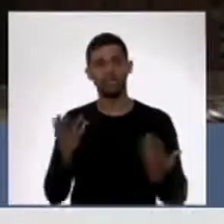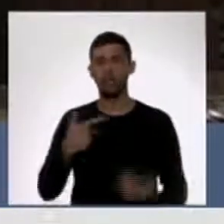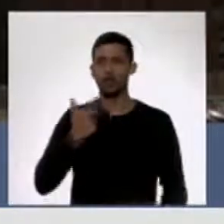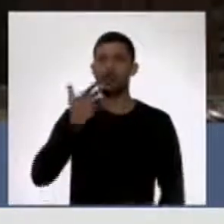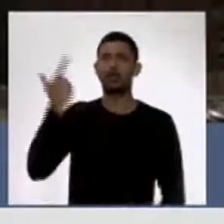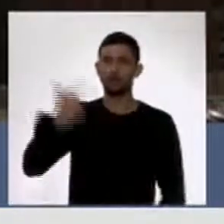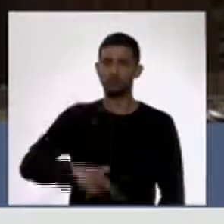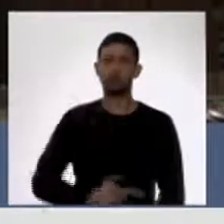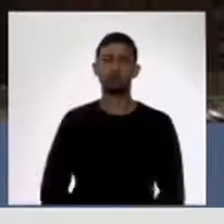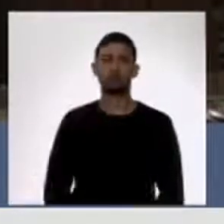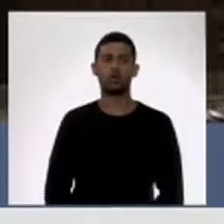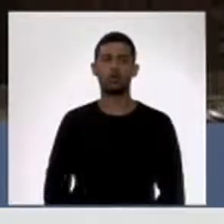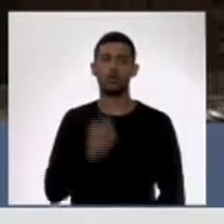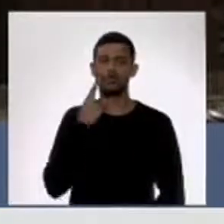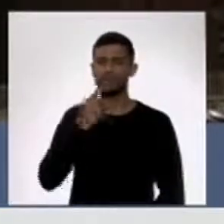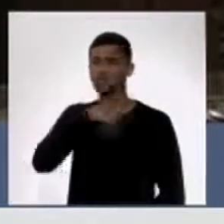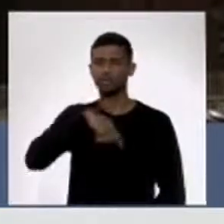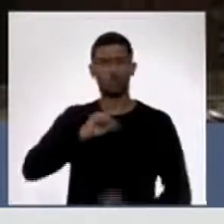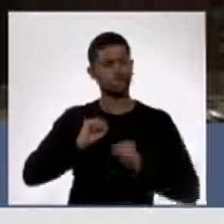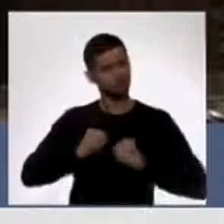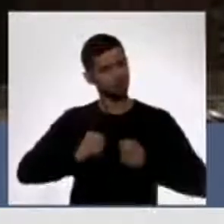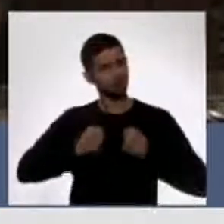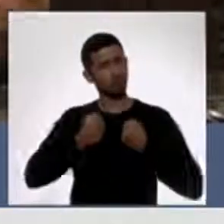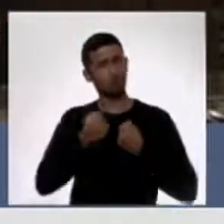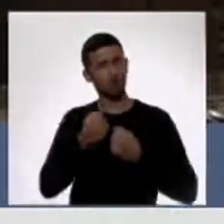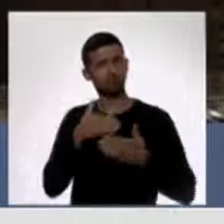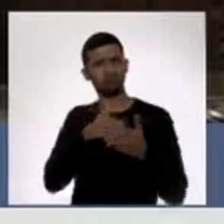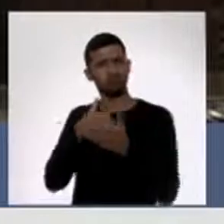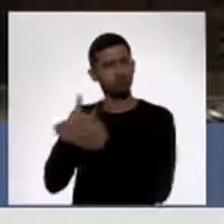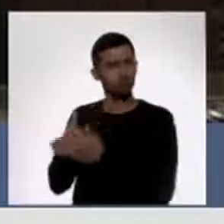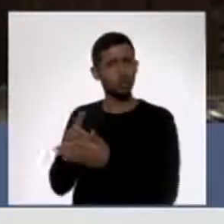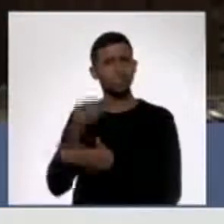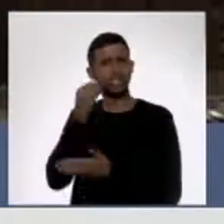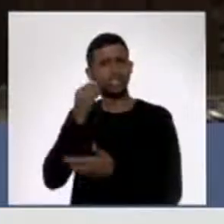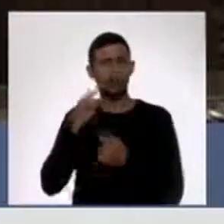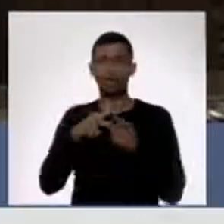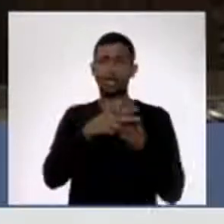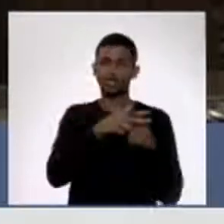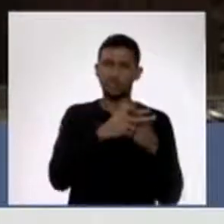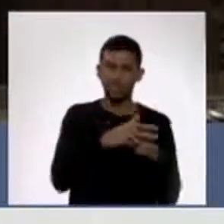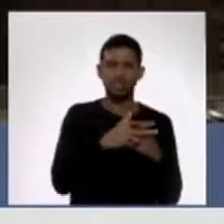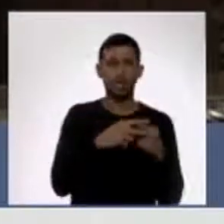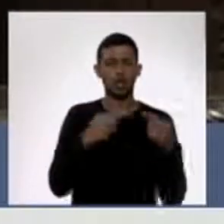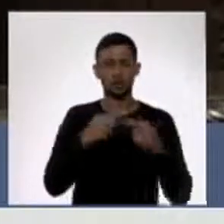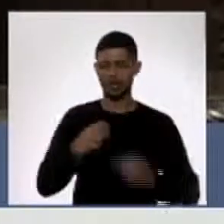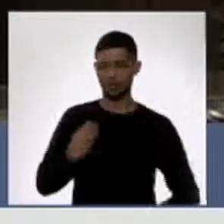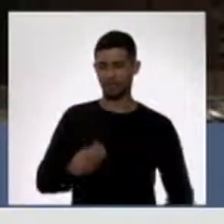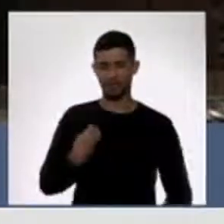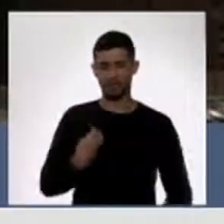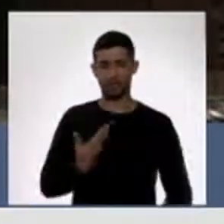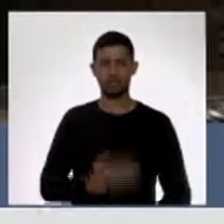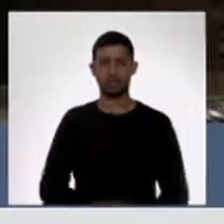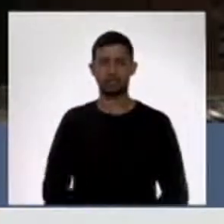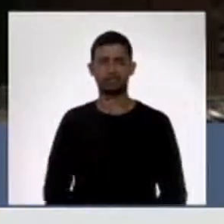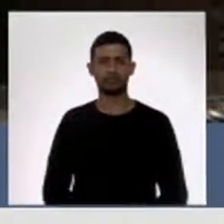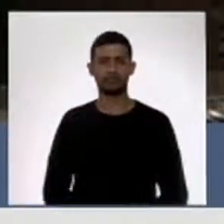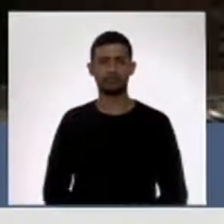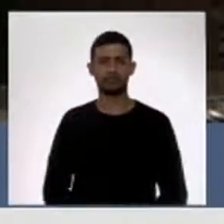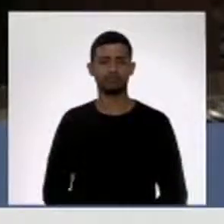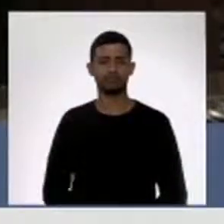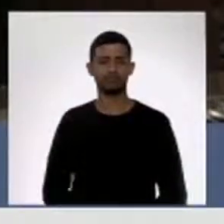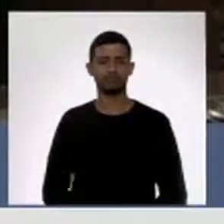reafirmar a luta democrática pela manutenção da vida, seja a